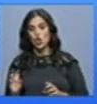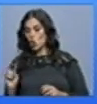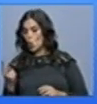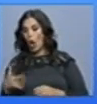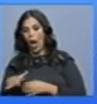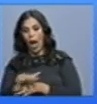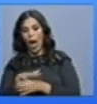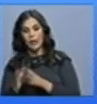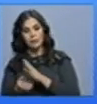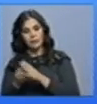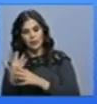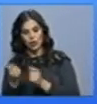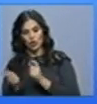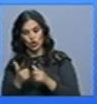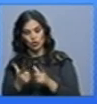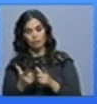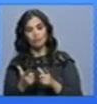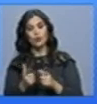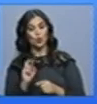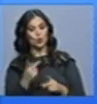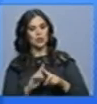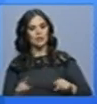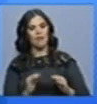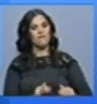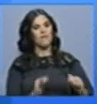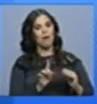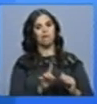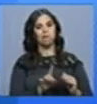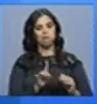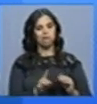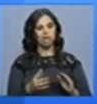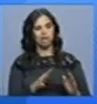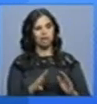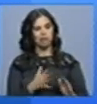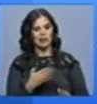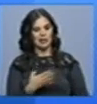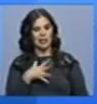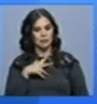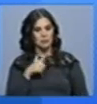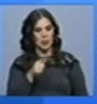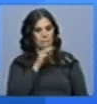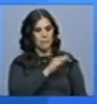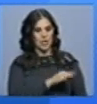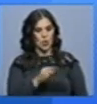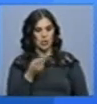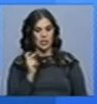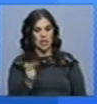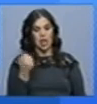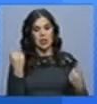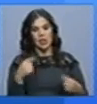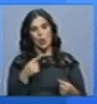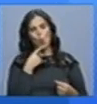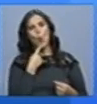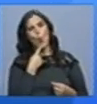formações de estrelas na Via Láctea. Houve uma primeira fase, há cerca de 7 mil milhões de anos, em que nós tínhamos uma grande